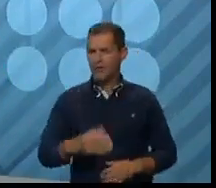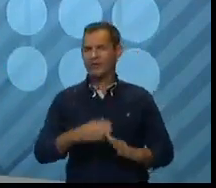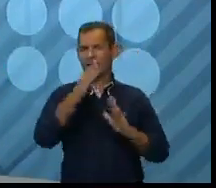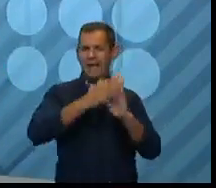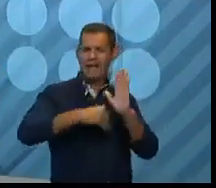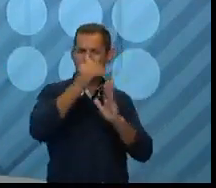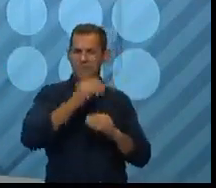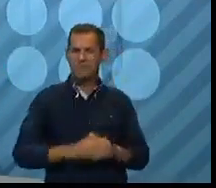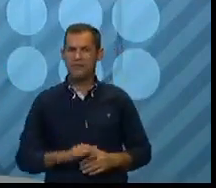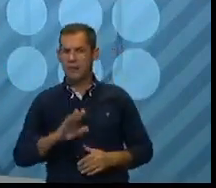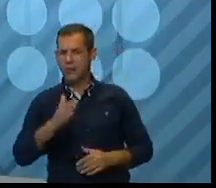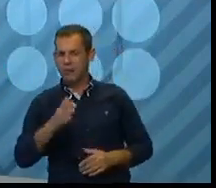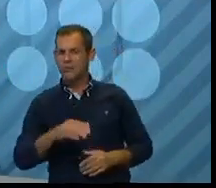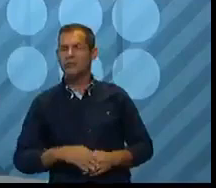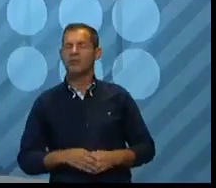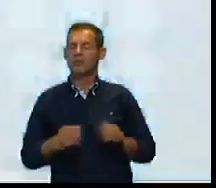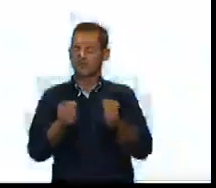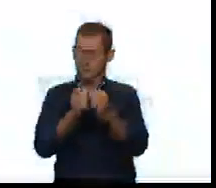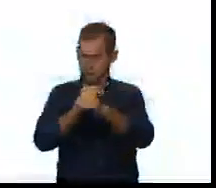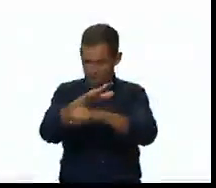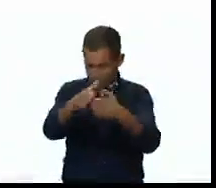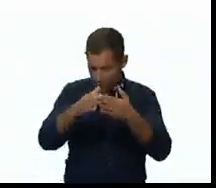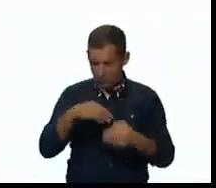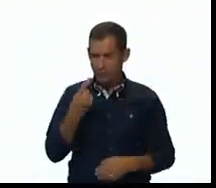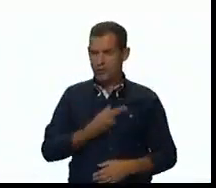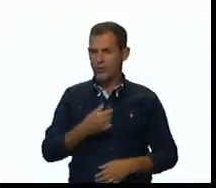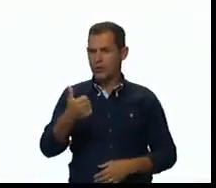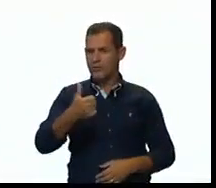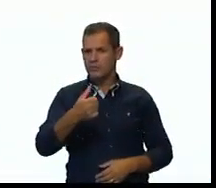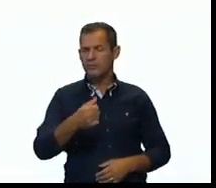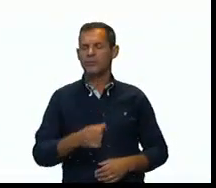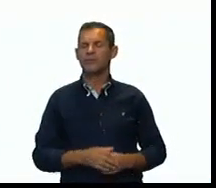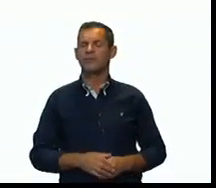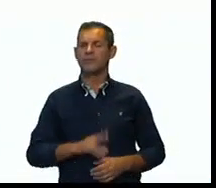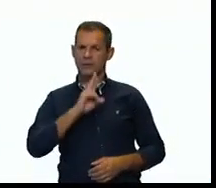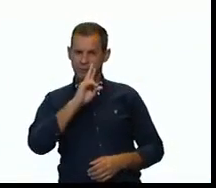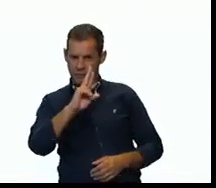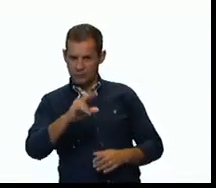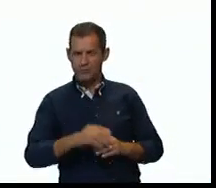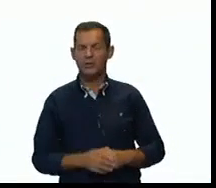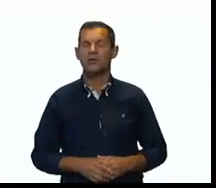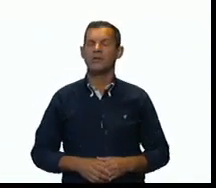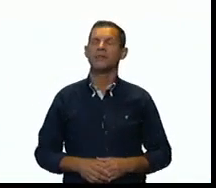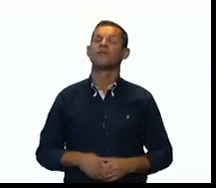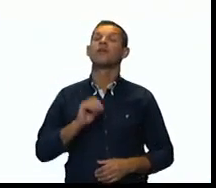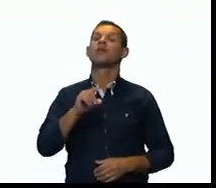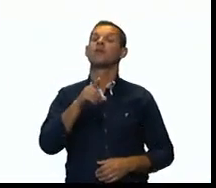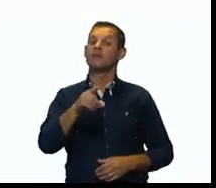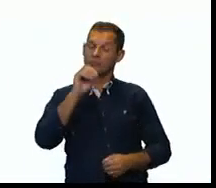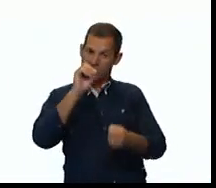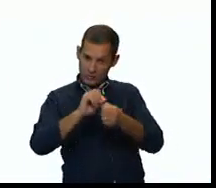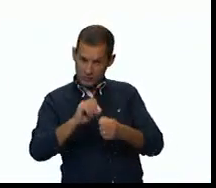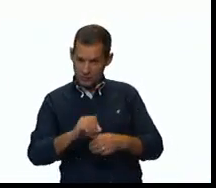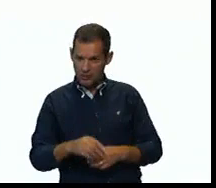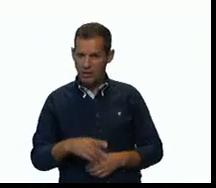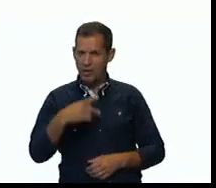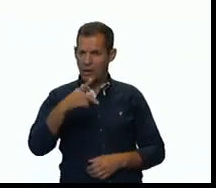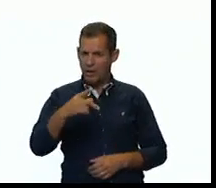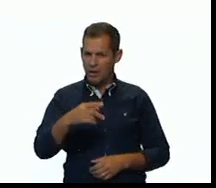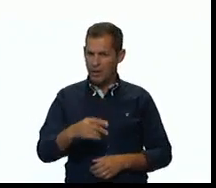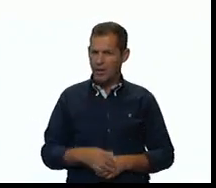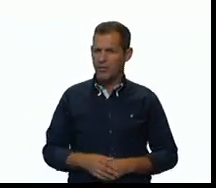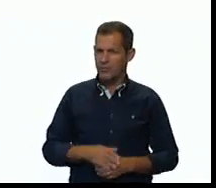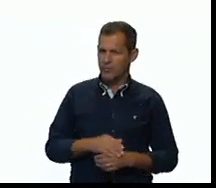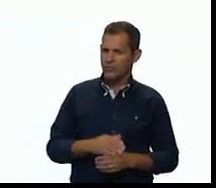tinta aproximada. Acompanhe no quadro, então, nossa primeira solução. Então, o que você fez? Qual foi o seu primeiro